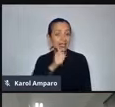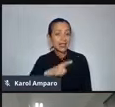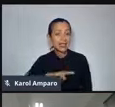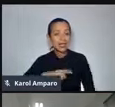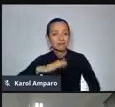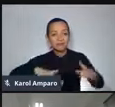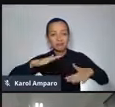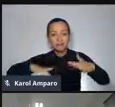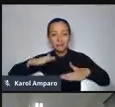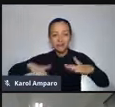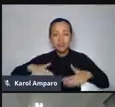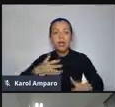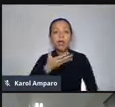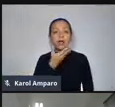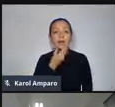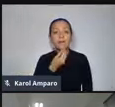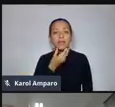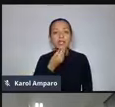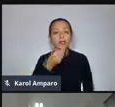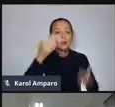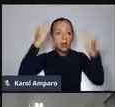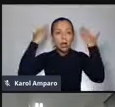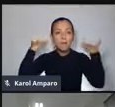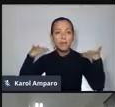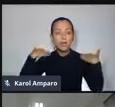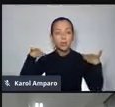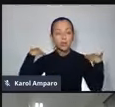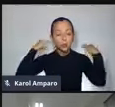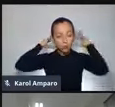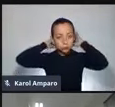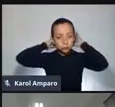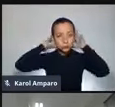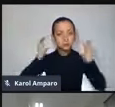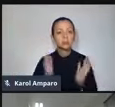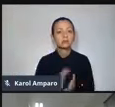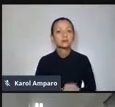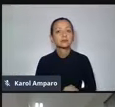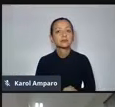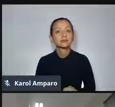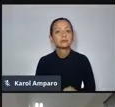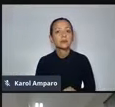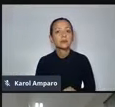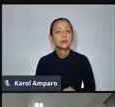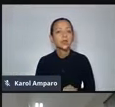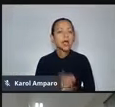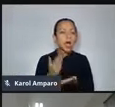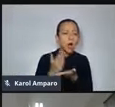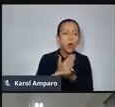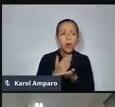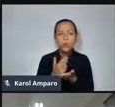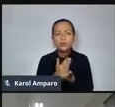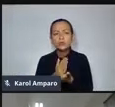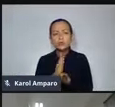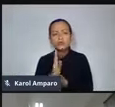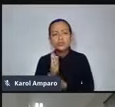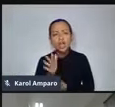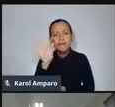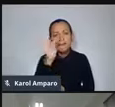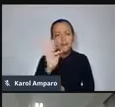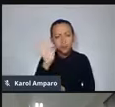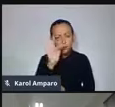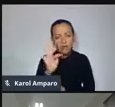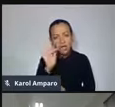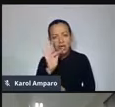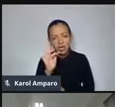aqui com o cabelo grande assim atrás, ou seja, tem meninos da nossa faculdade, eles são programados,